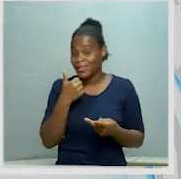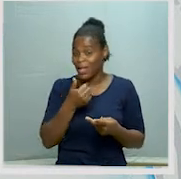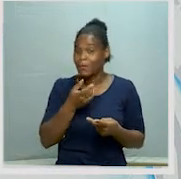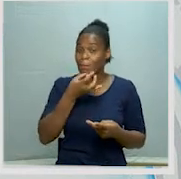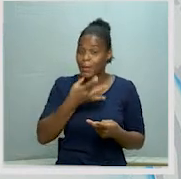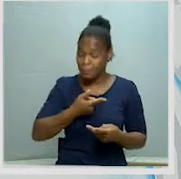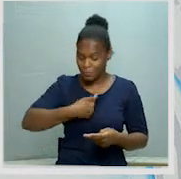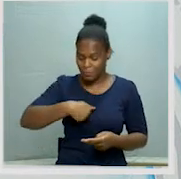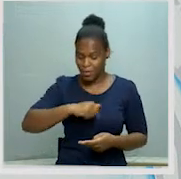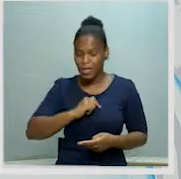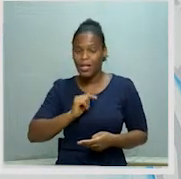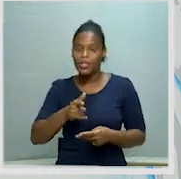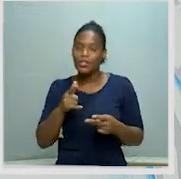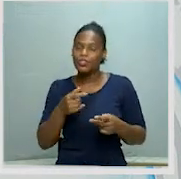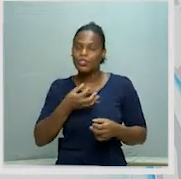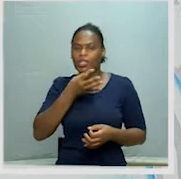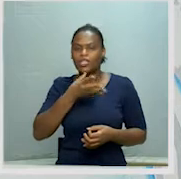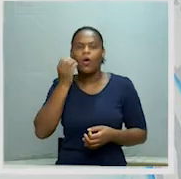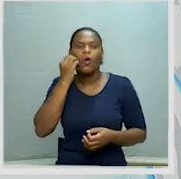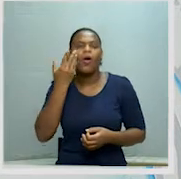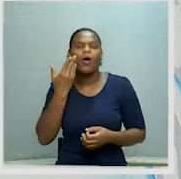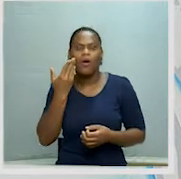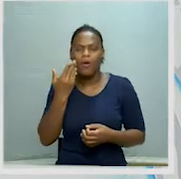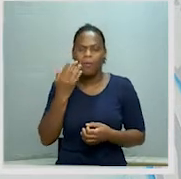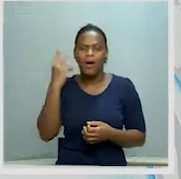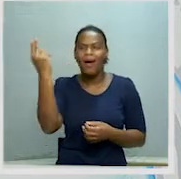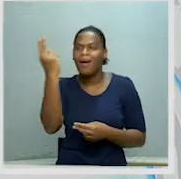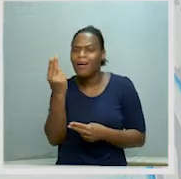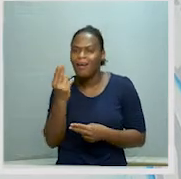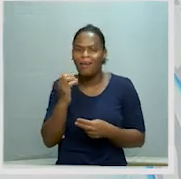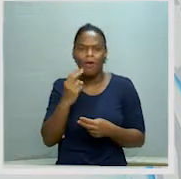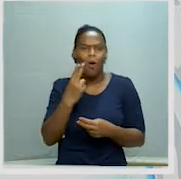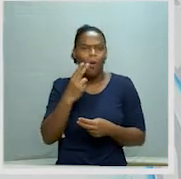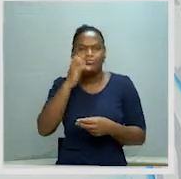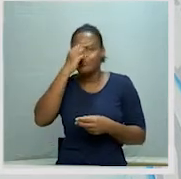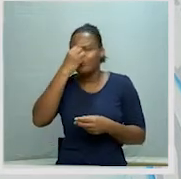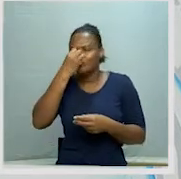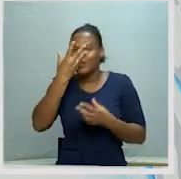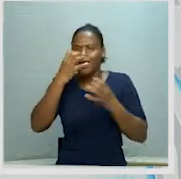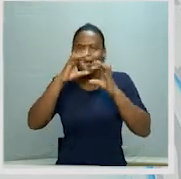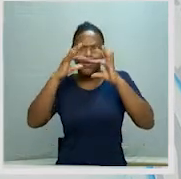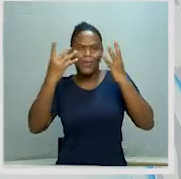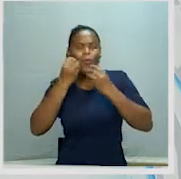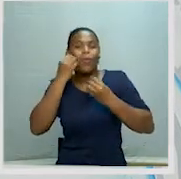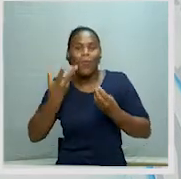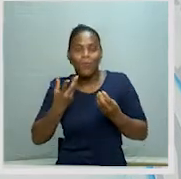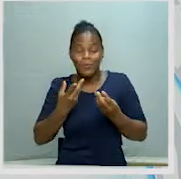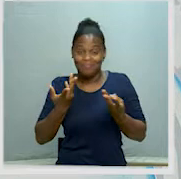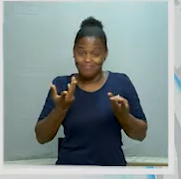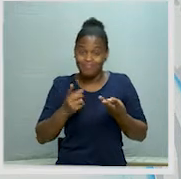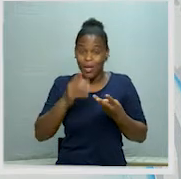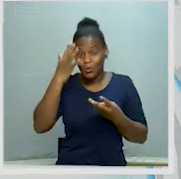estética que nos permite julgar a arte ou julgar a natureza, né? O juízo